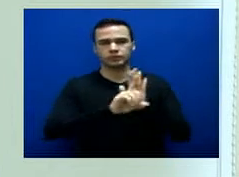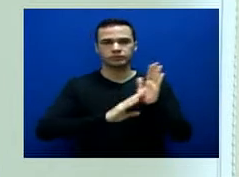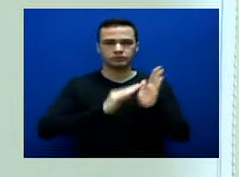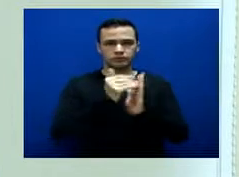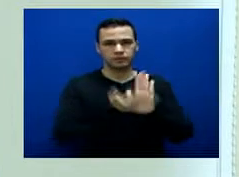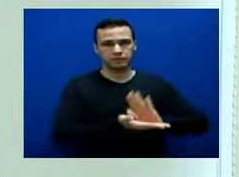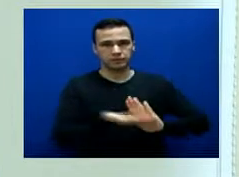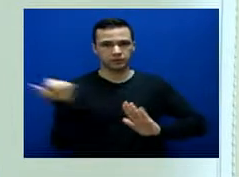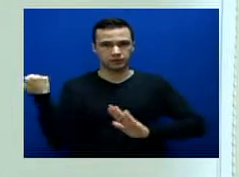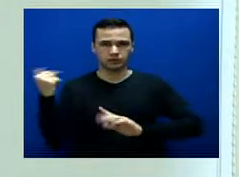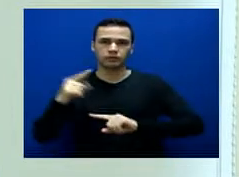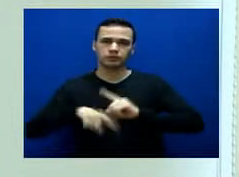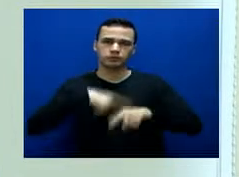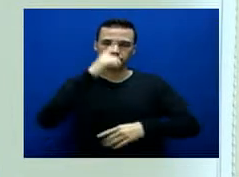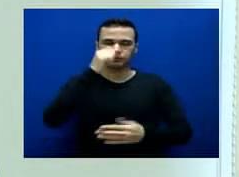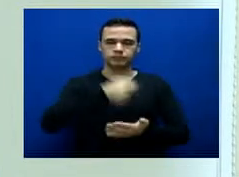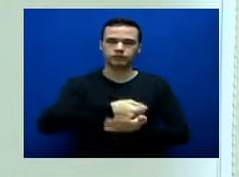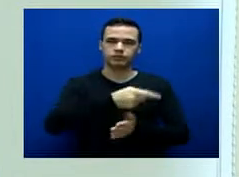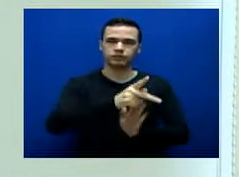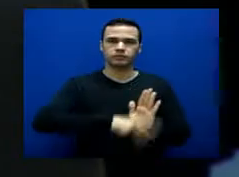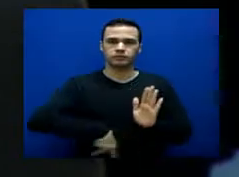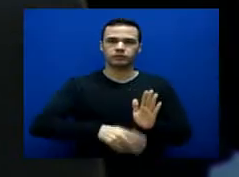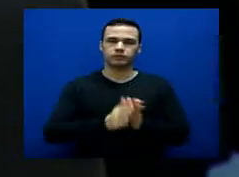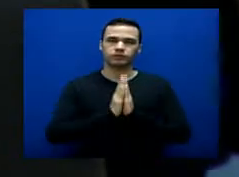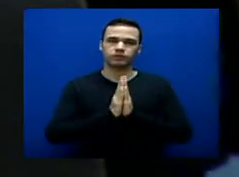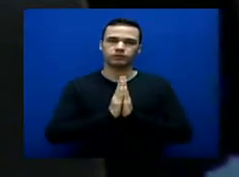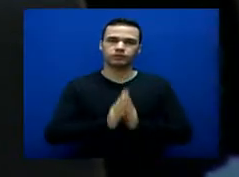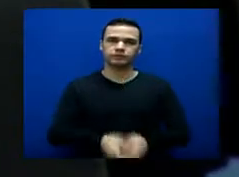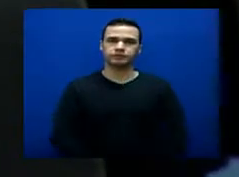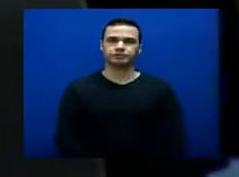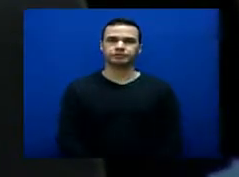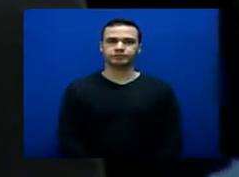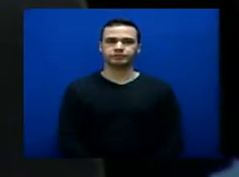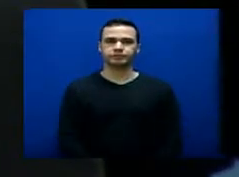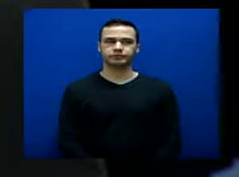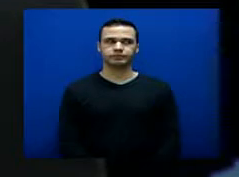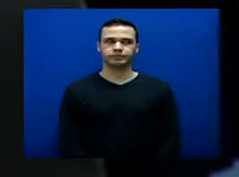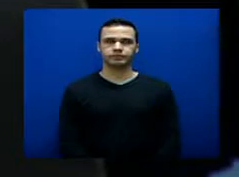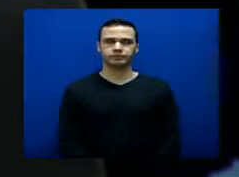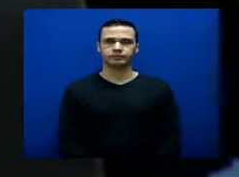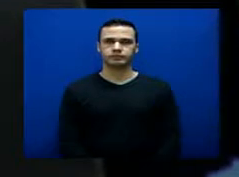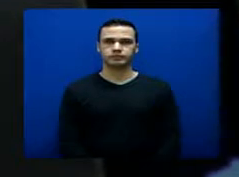emenda para que a gente possa votar o projeto, vereador Irineu.